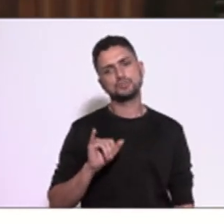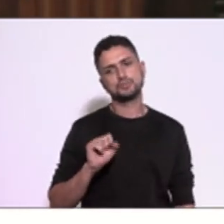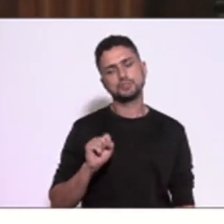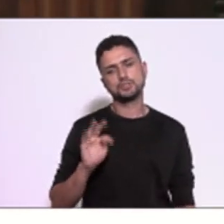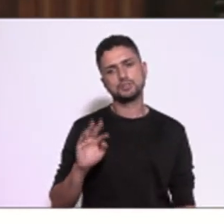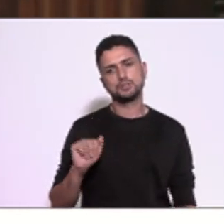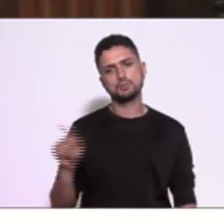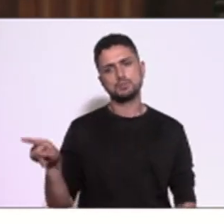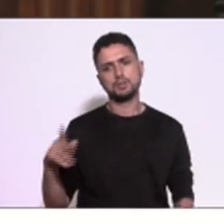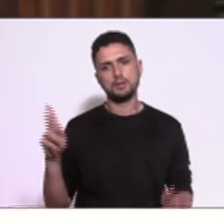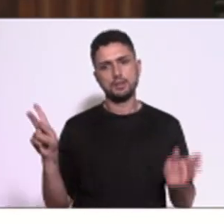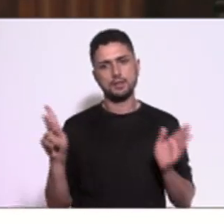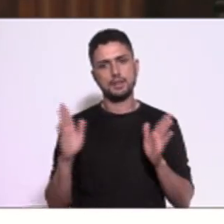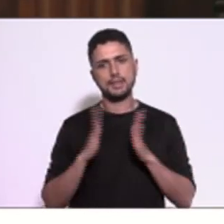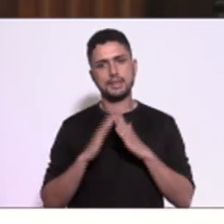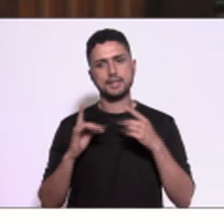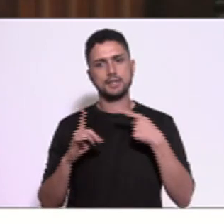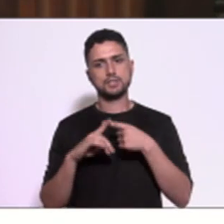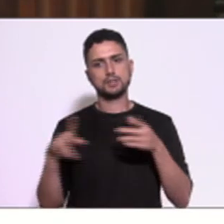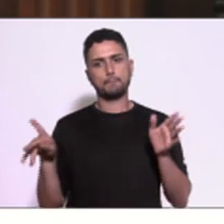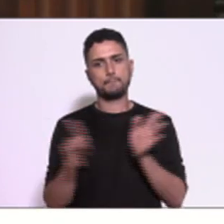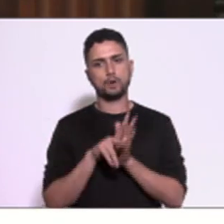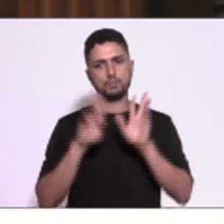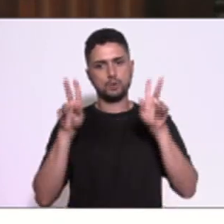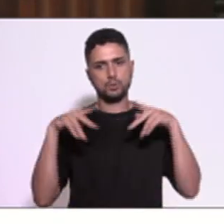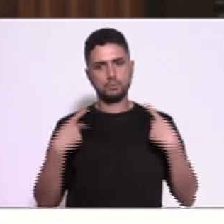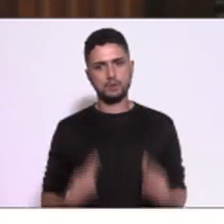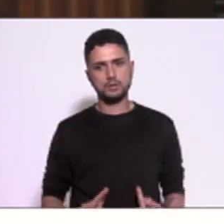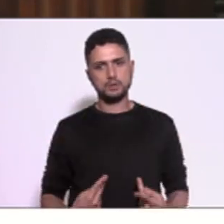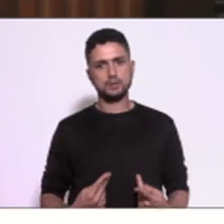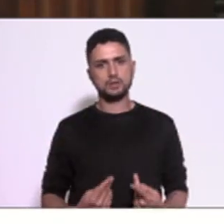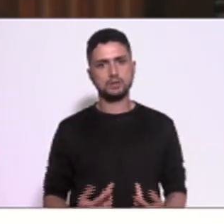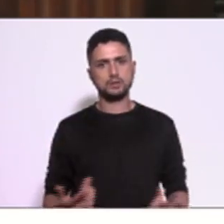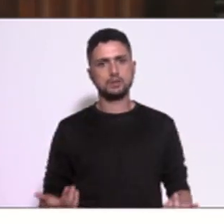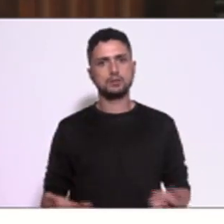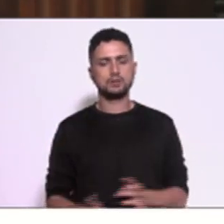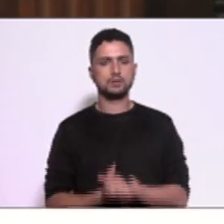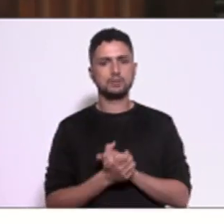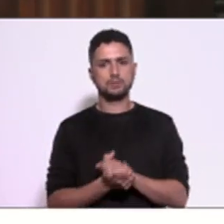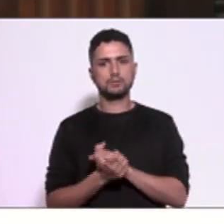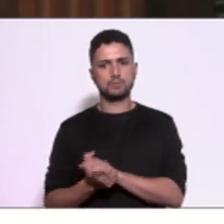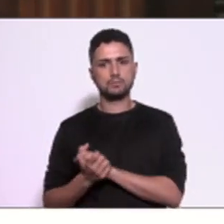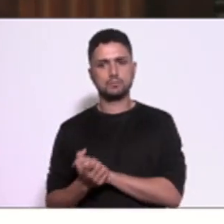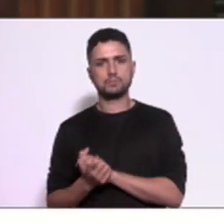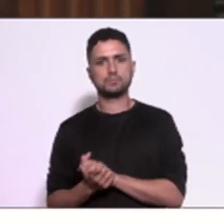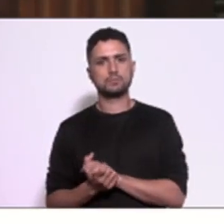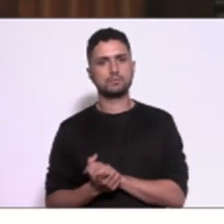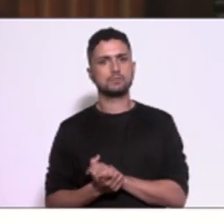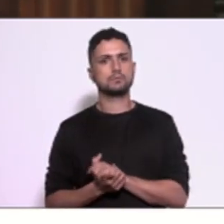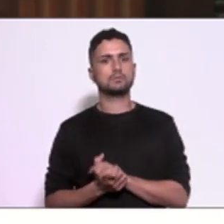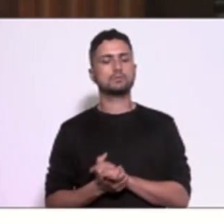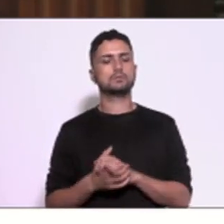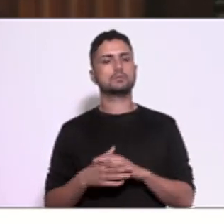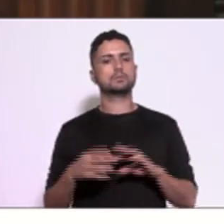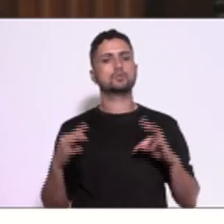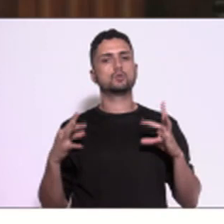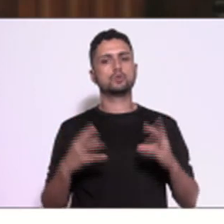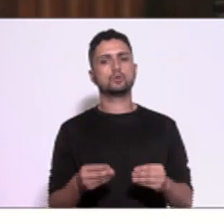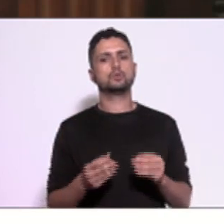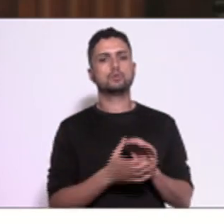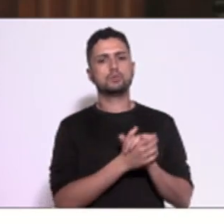da Humanidade. E aí, cumprimentando a Cristiane, eu quero cumprimentar a todos da